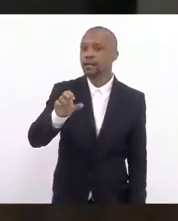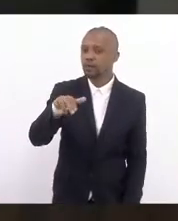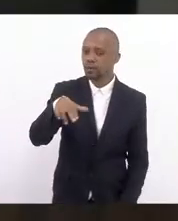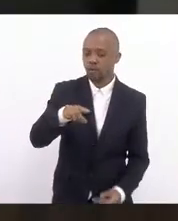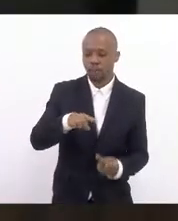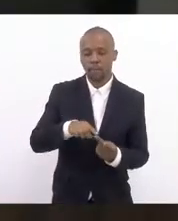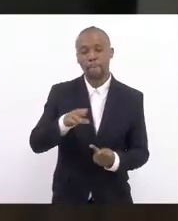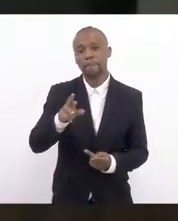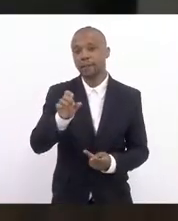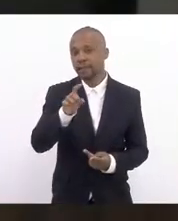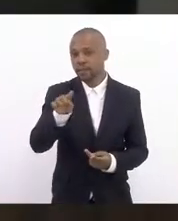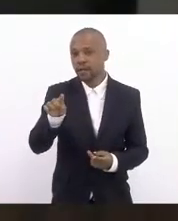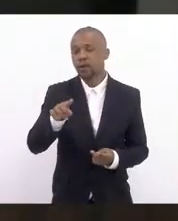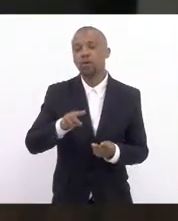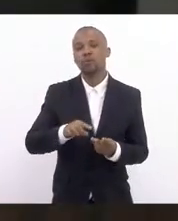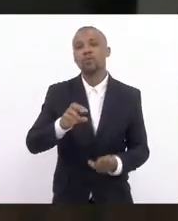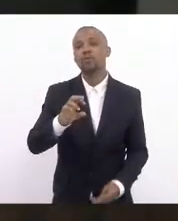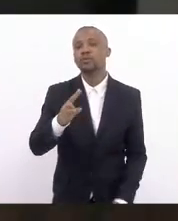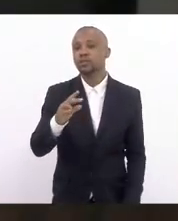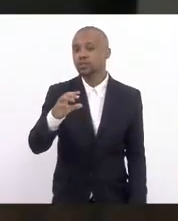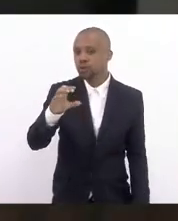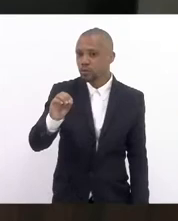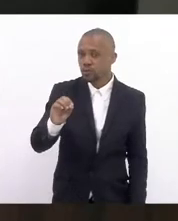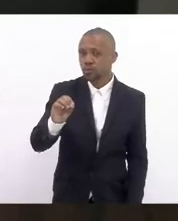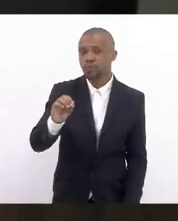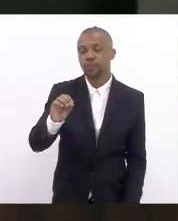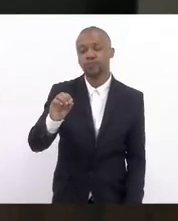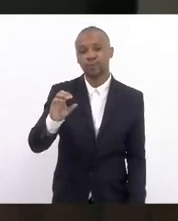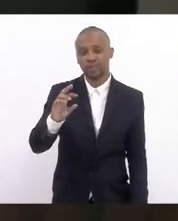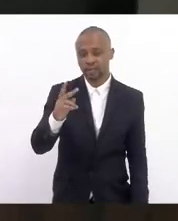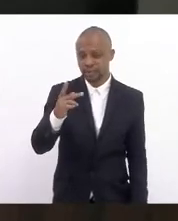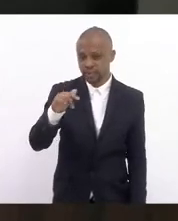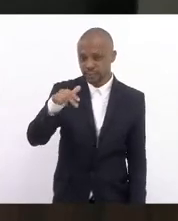deputado Brazão, deputado Chico Machado, deputado Chiquinho da Mangueira,